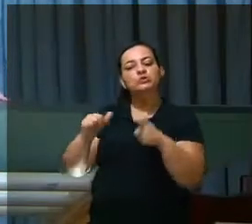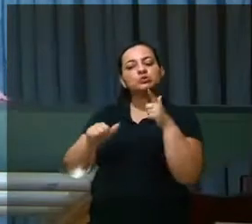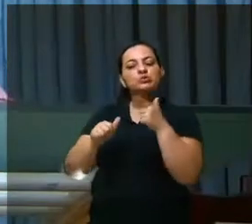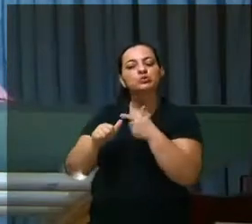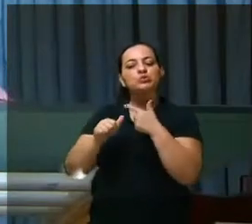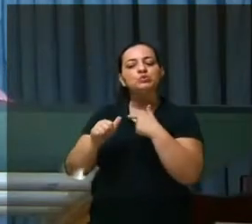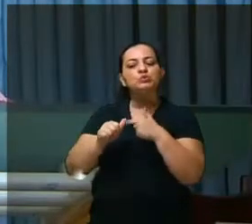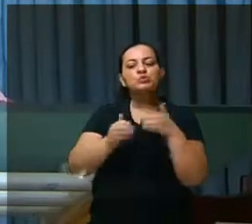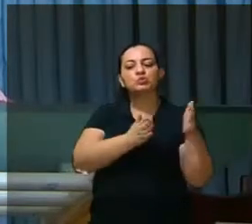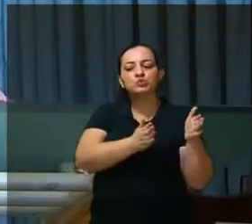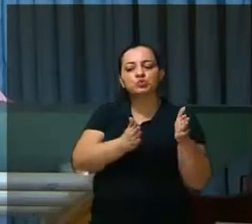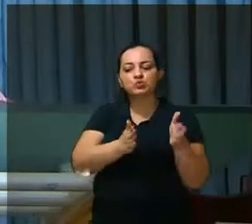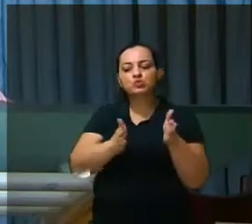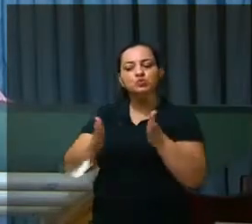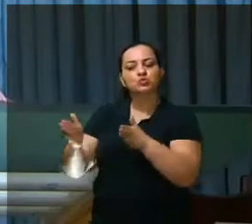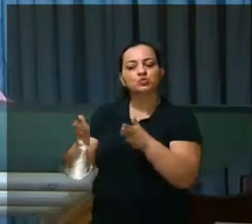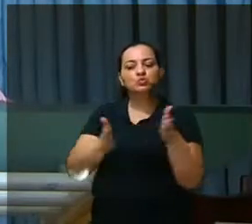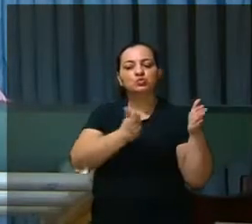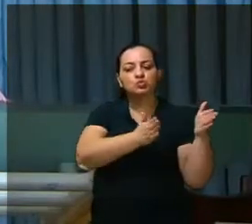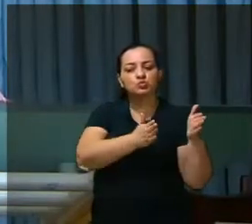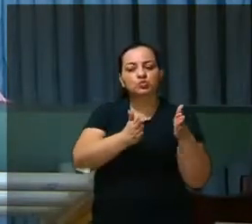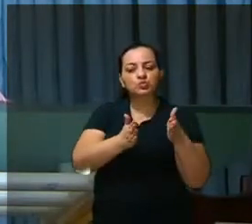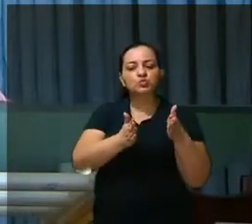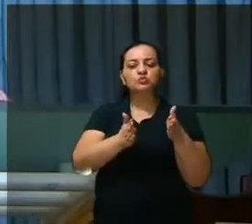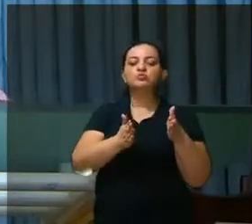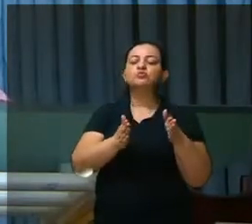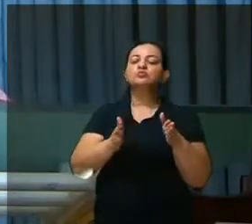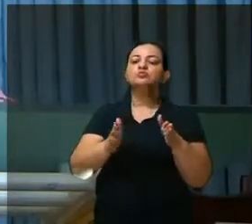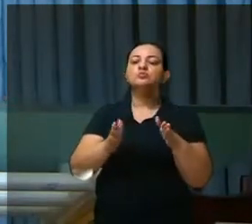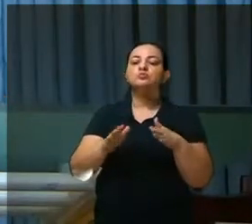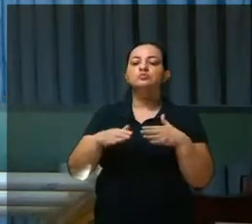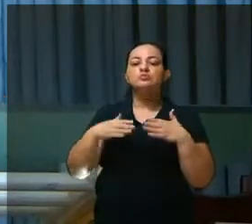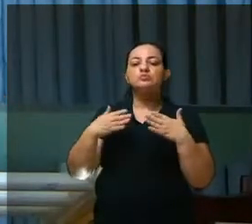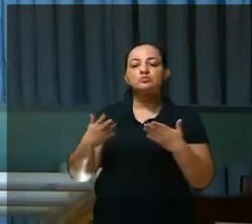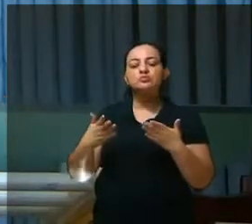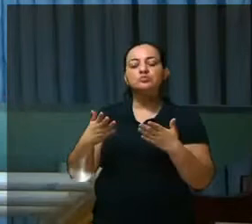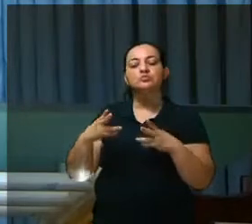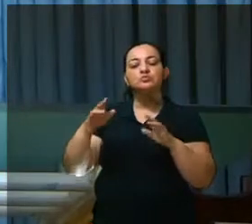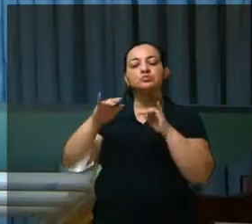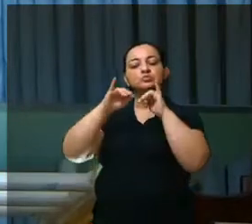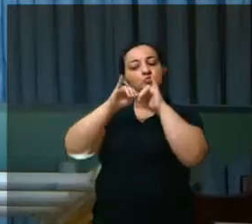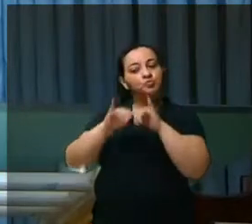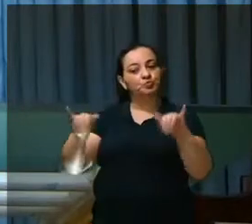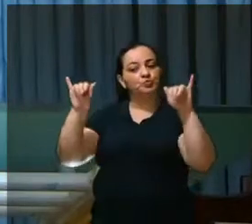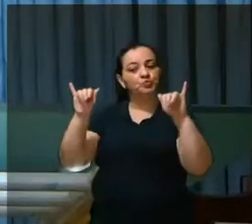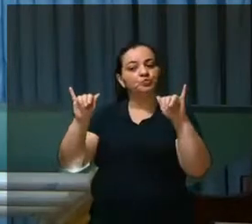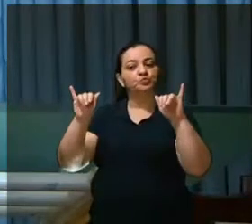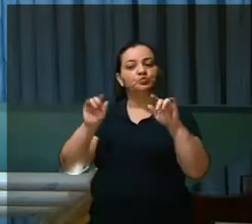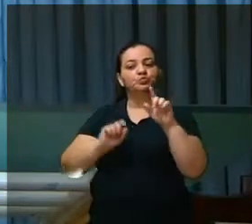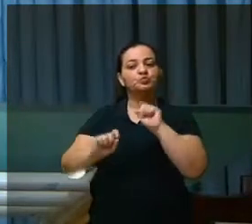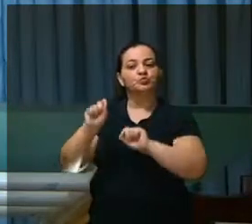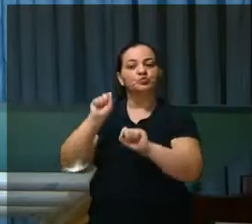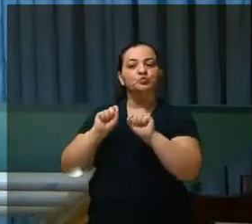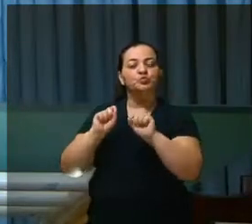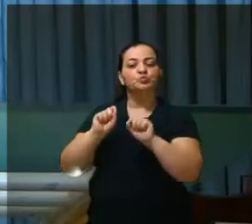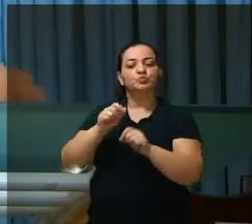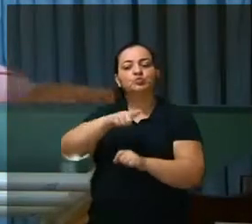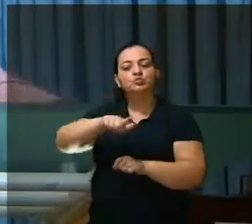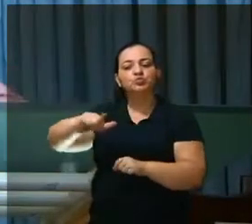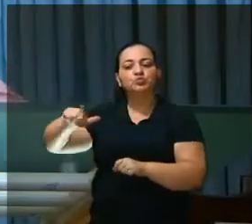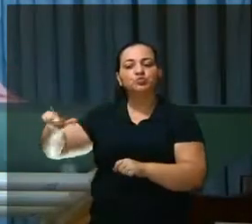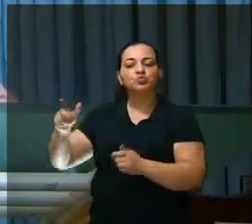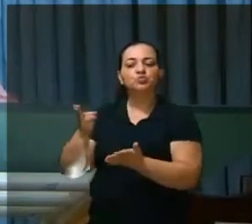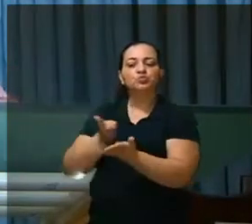primeira era era de ércio bom e uma advertência e